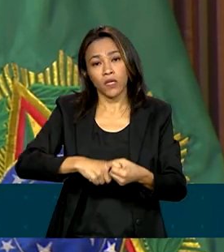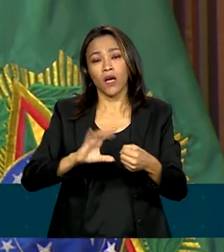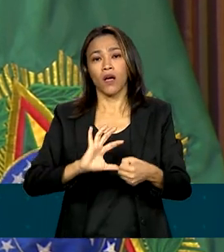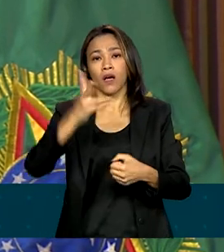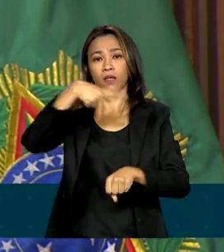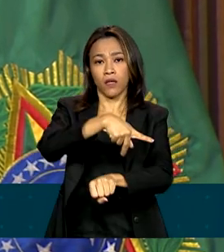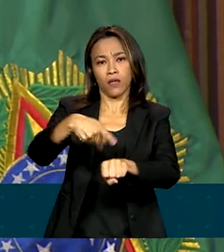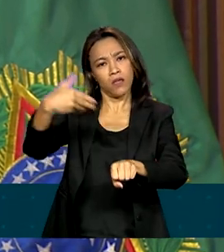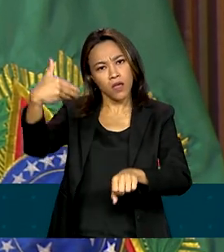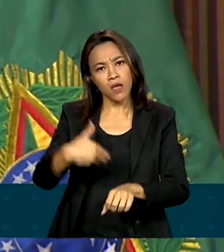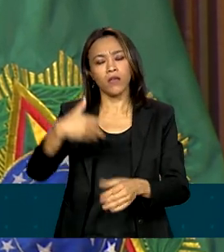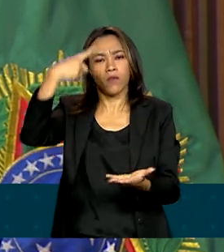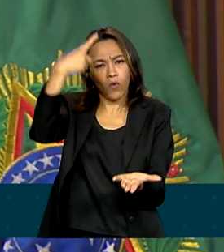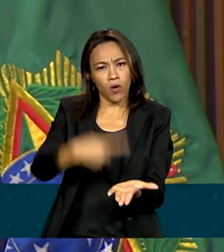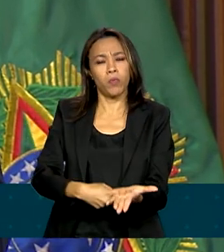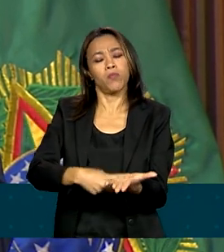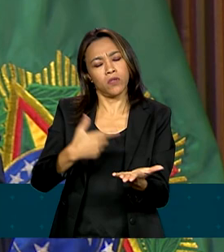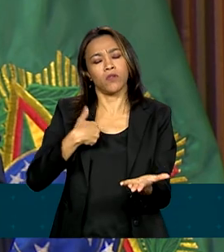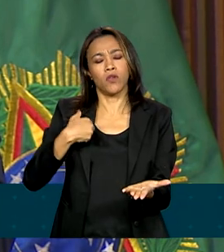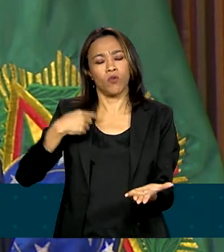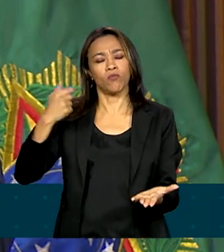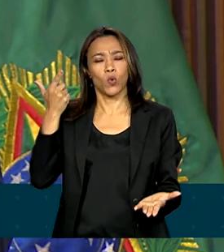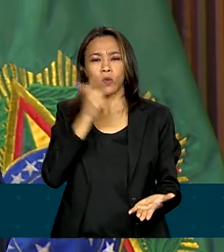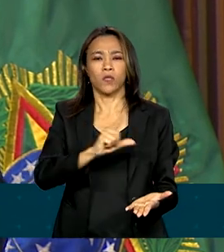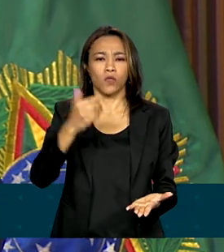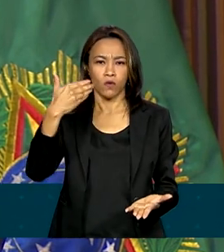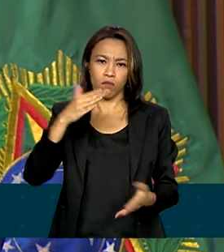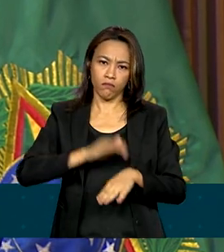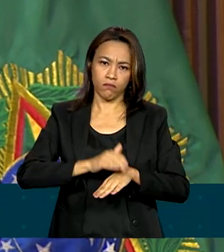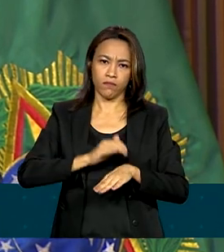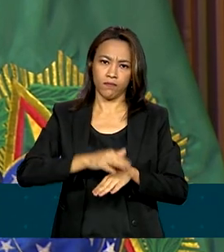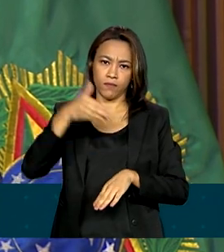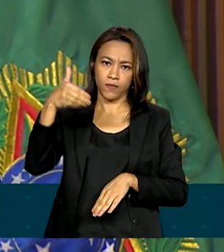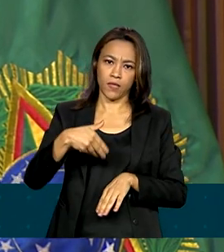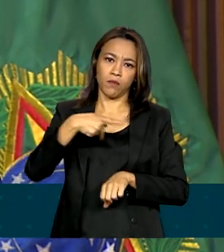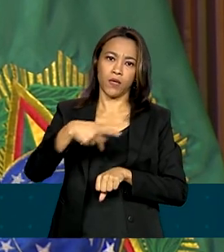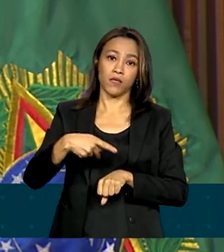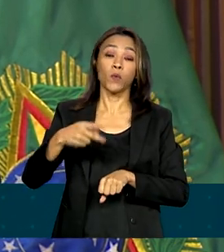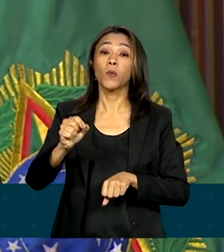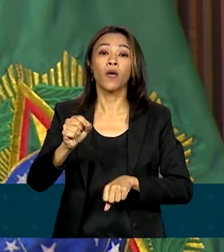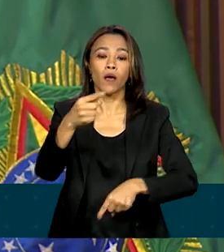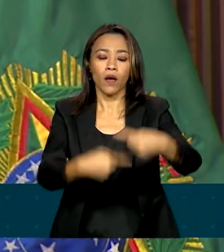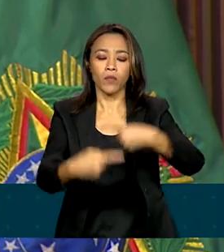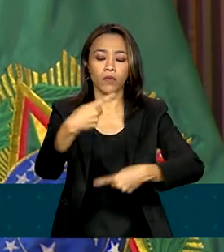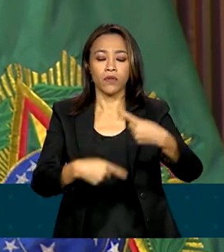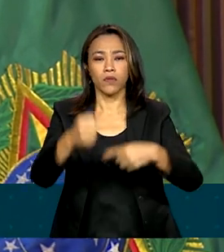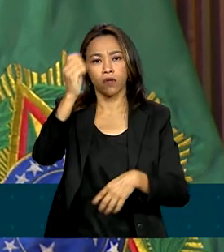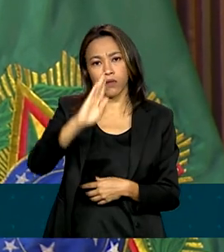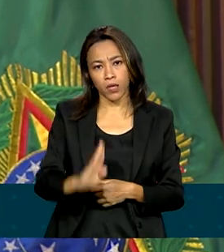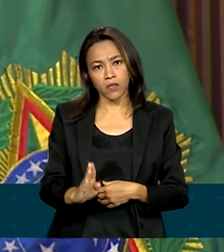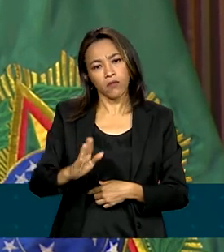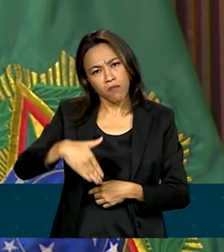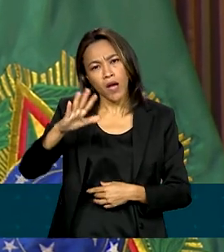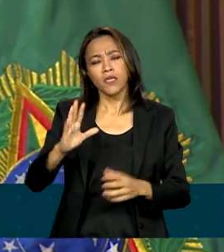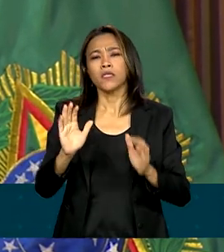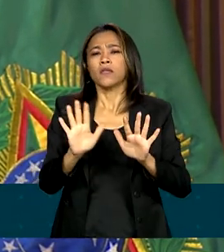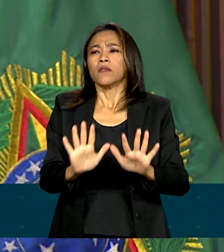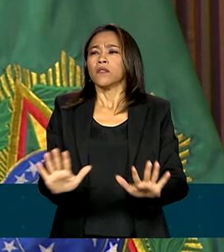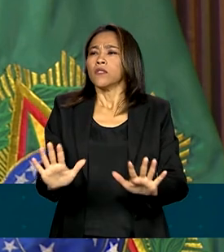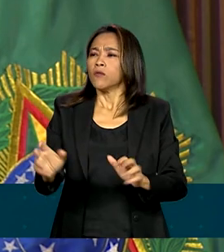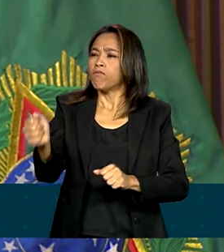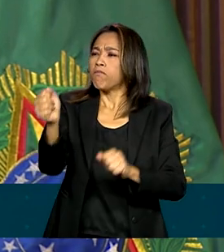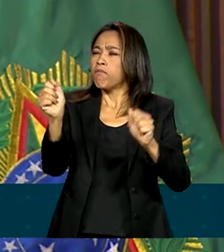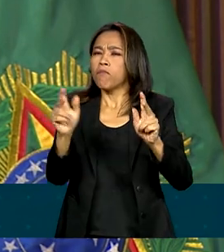dos papéis que eu acho que eu posso cumprir nesse país. É tornar a política brasileira mais civilizada,